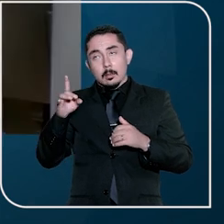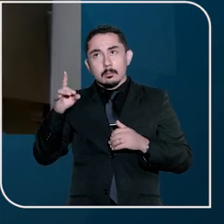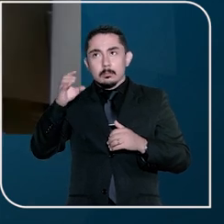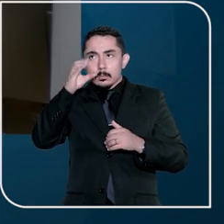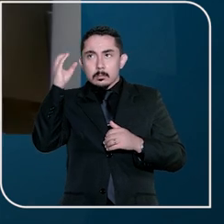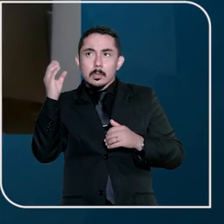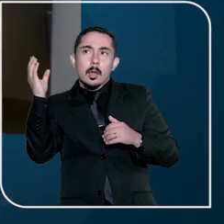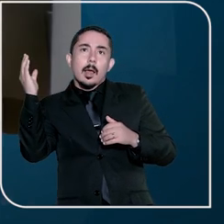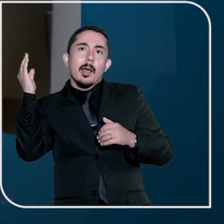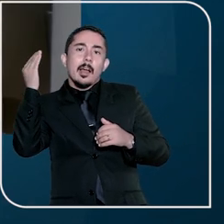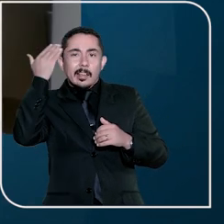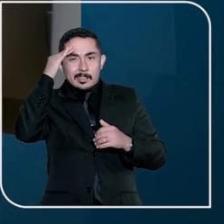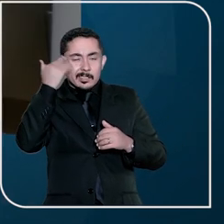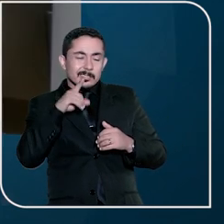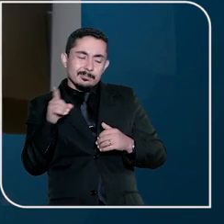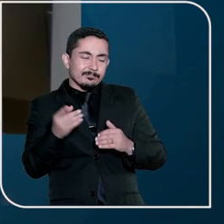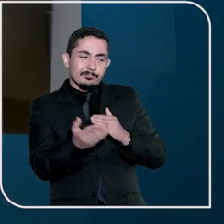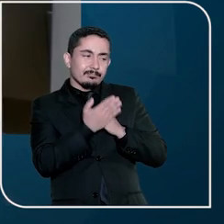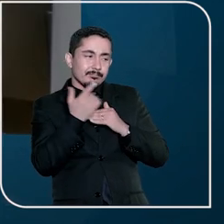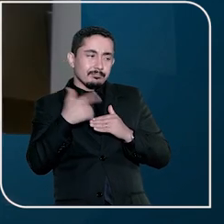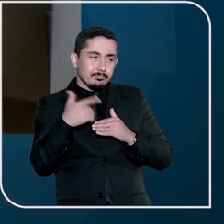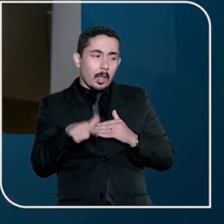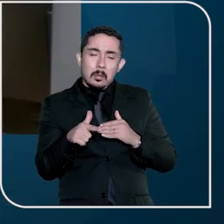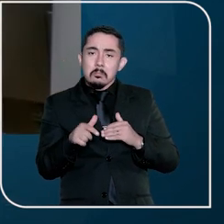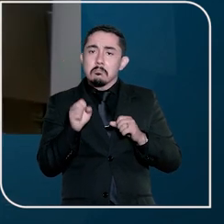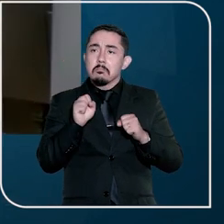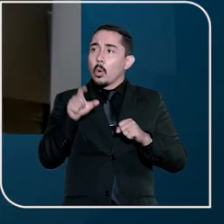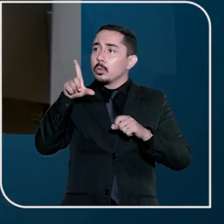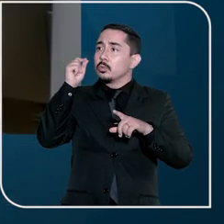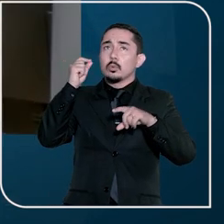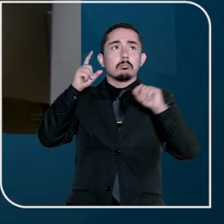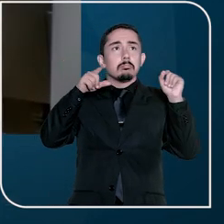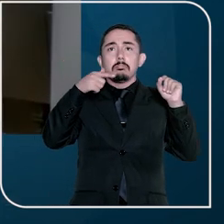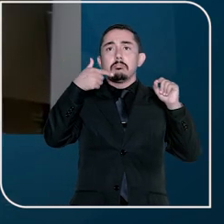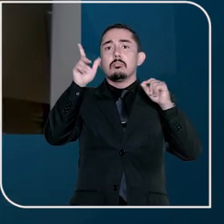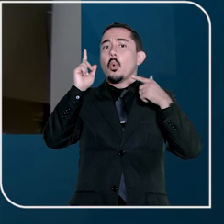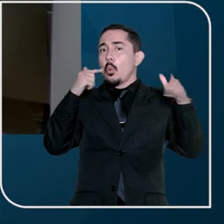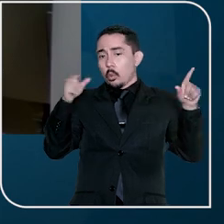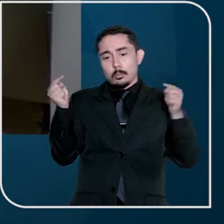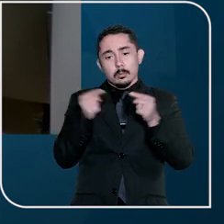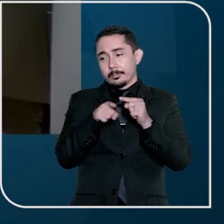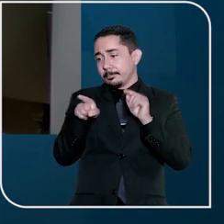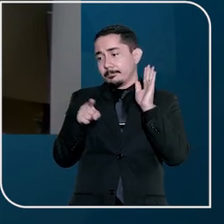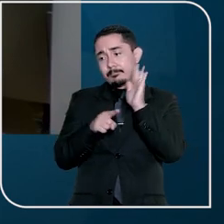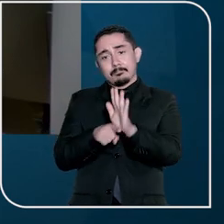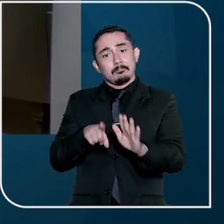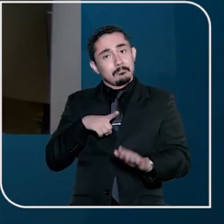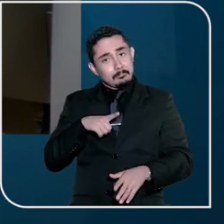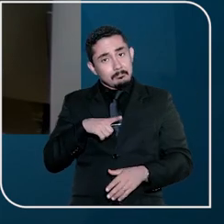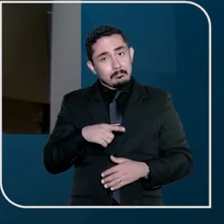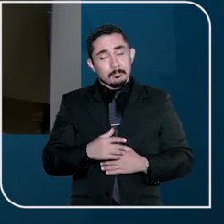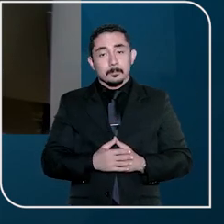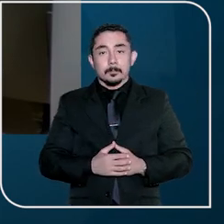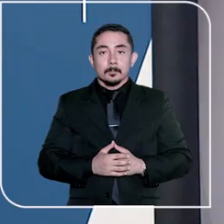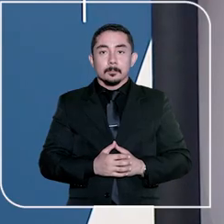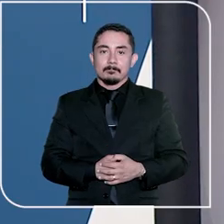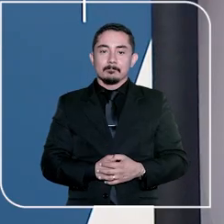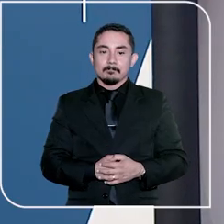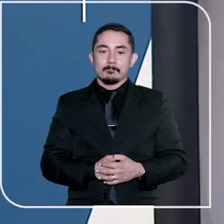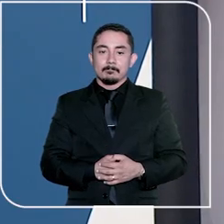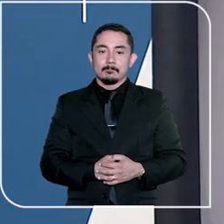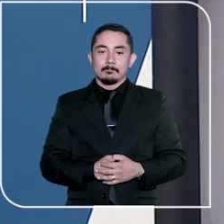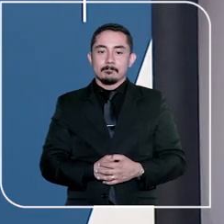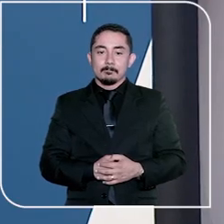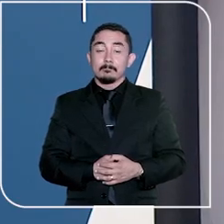E caso o cliente entenda que o programa não é vantajoso pode livremente escolher outro que lhe ofereça condições mais atrativas